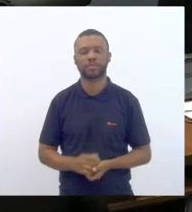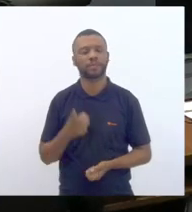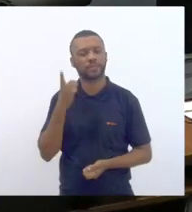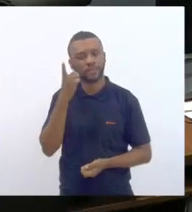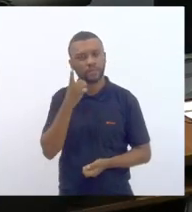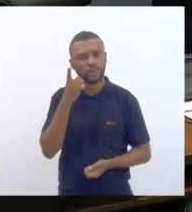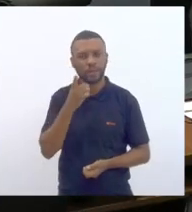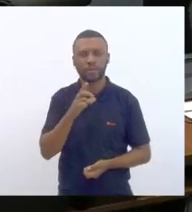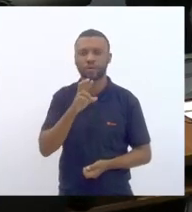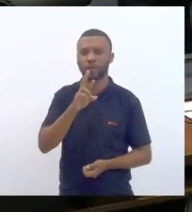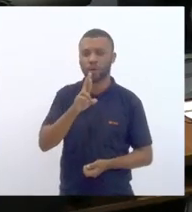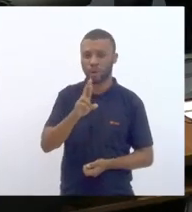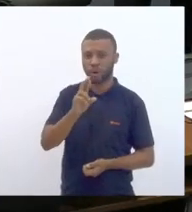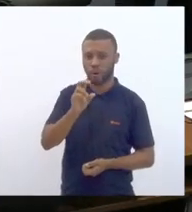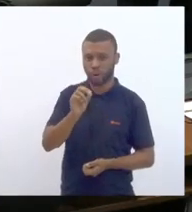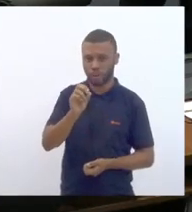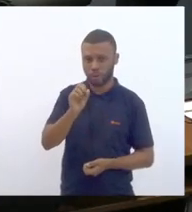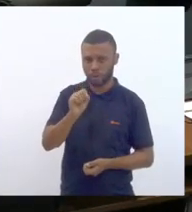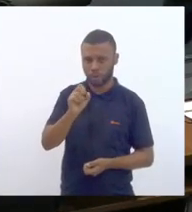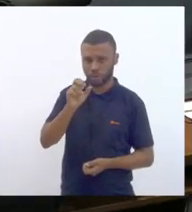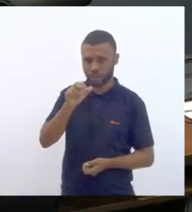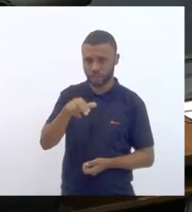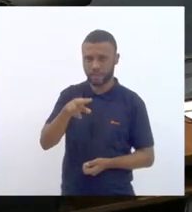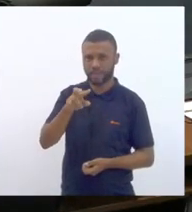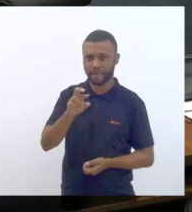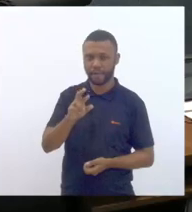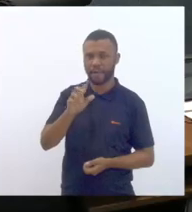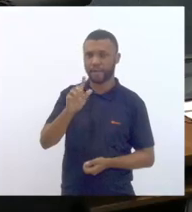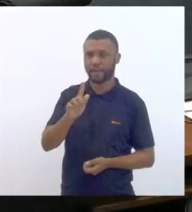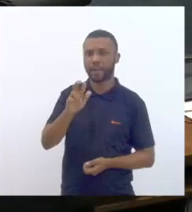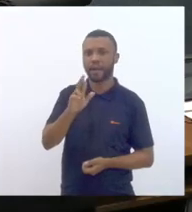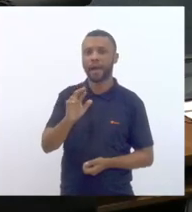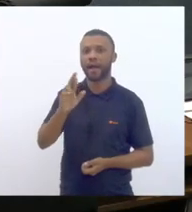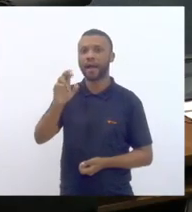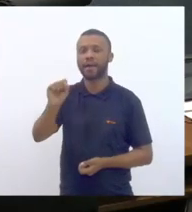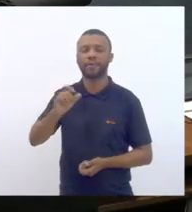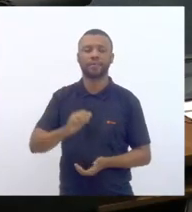Deputado Rosenberg Reis. Sim, senhor presidente.